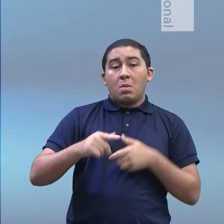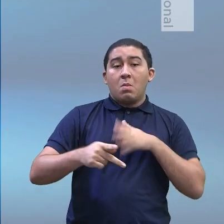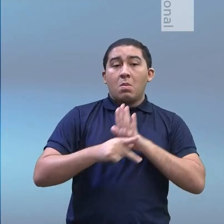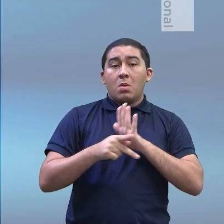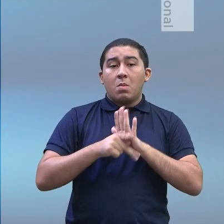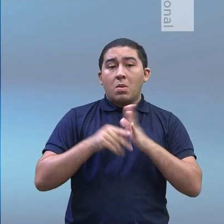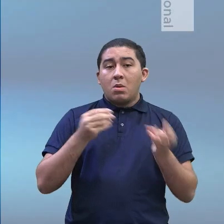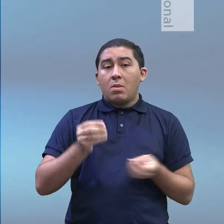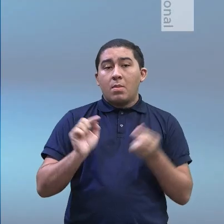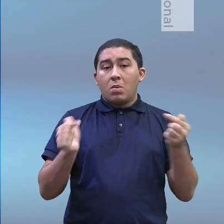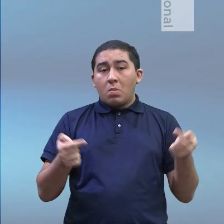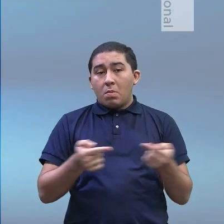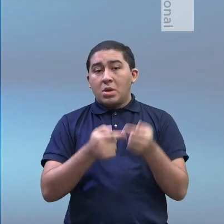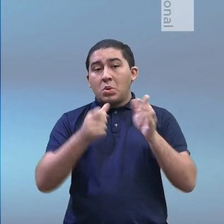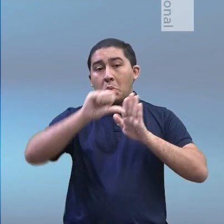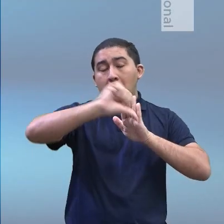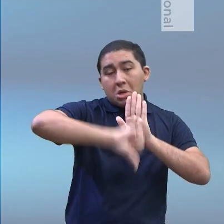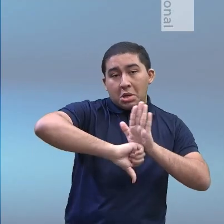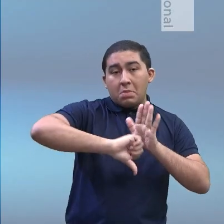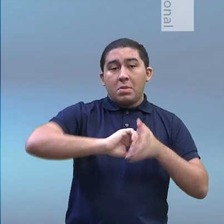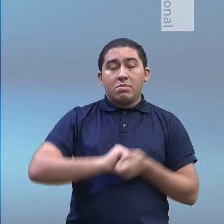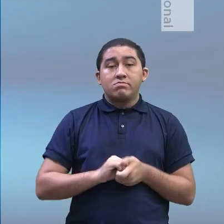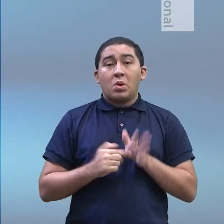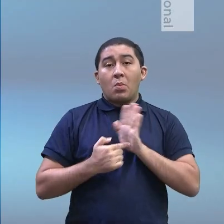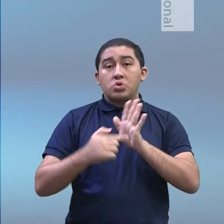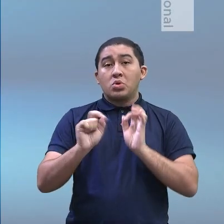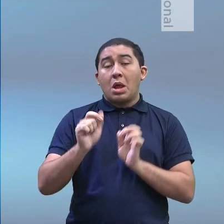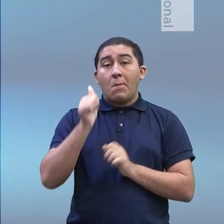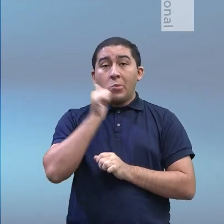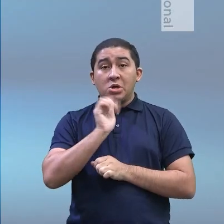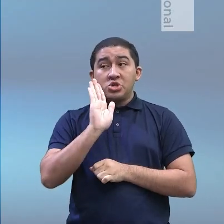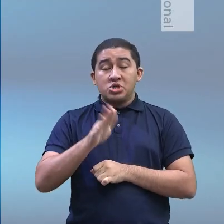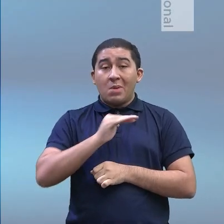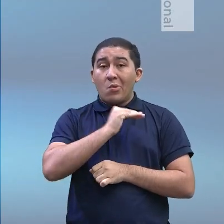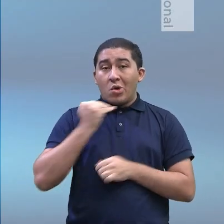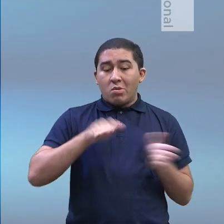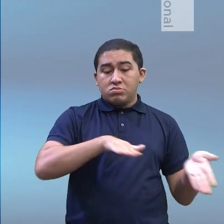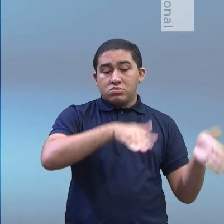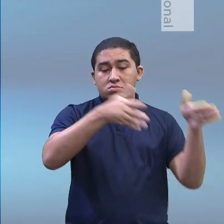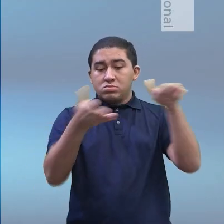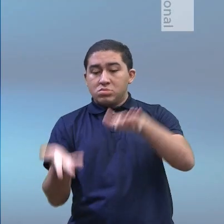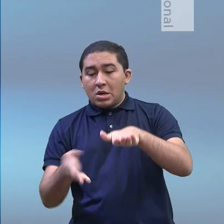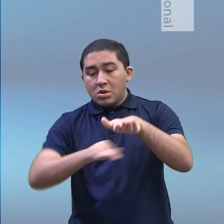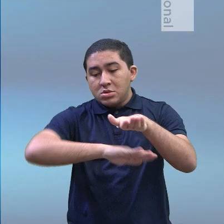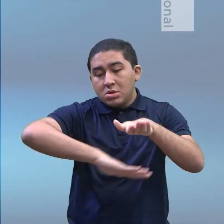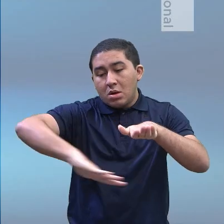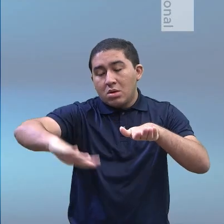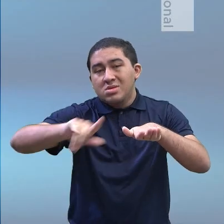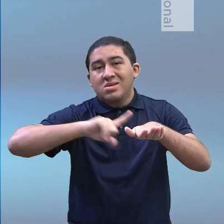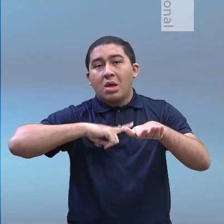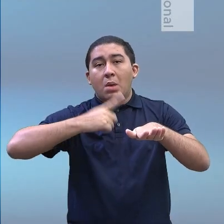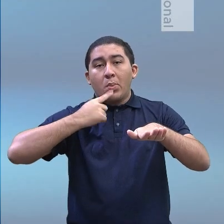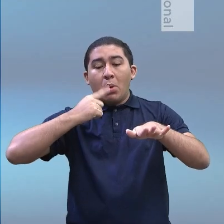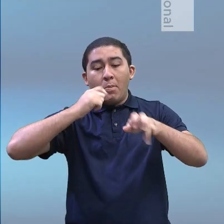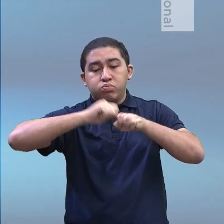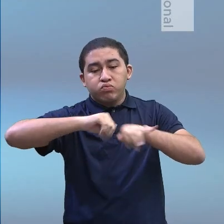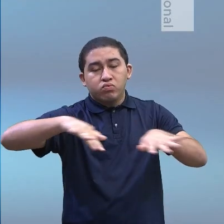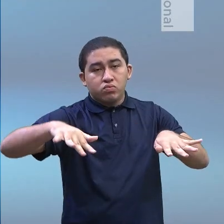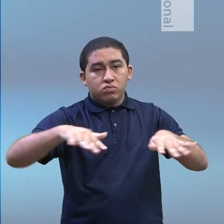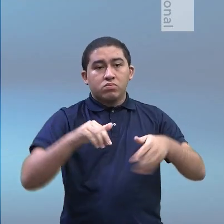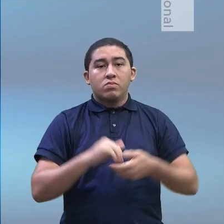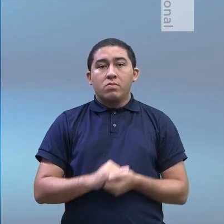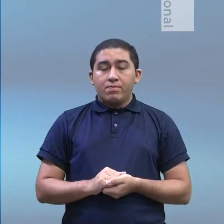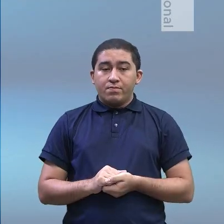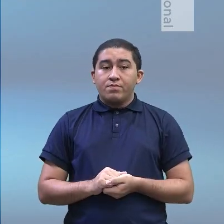crime, que quando diz jazia no chão, ou seja, ela estava no chão, sem vida, estava toda pintada. Então, observe essa